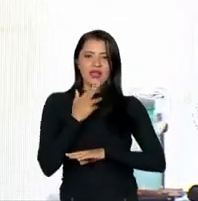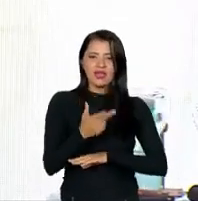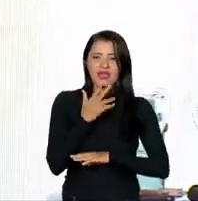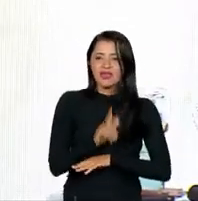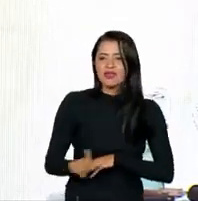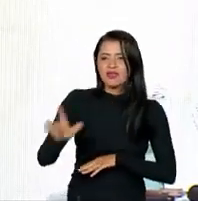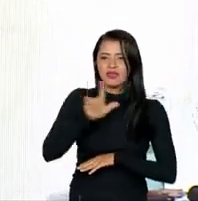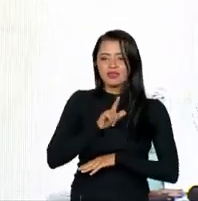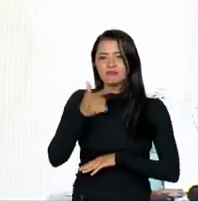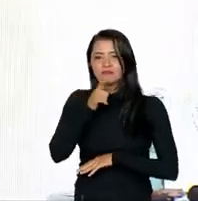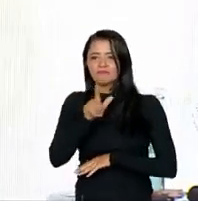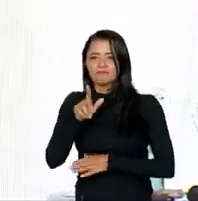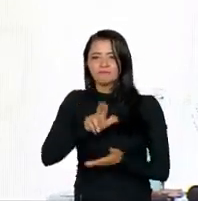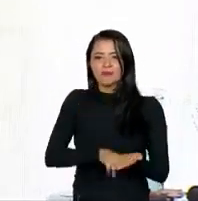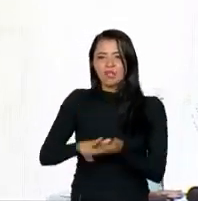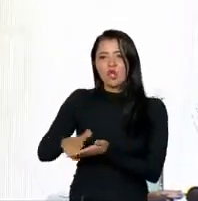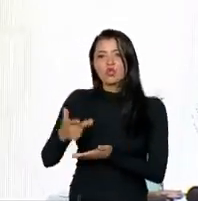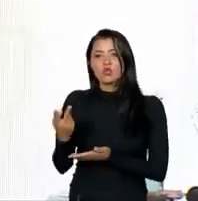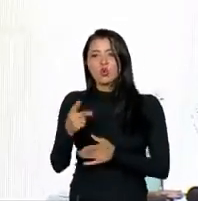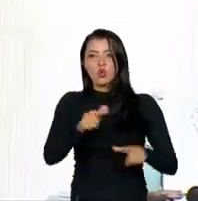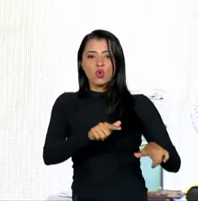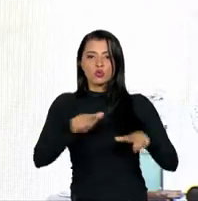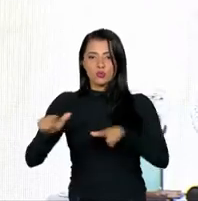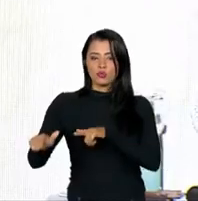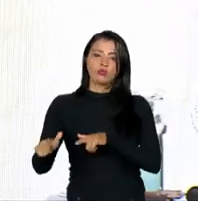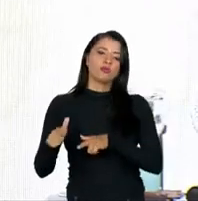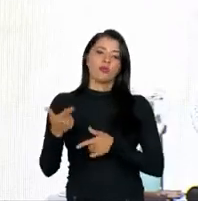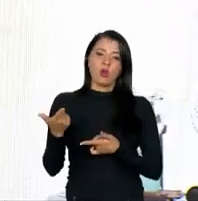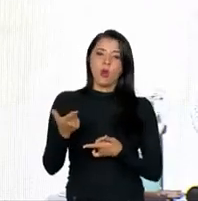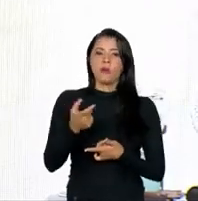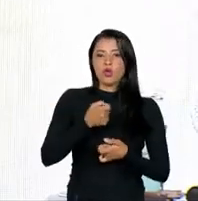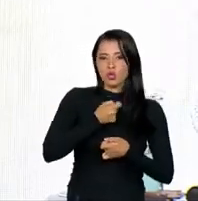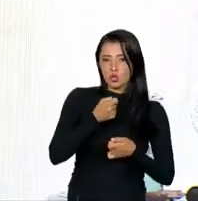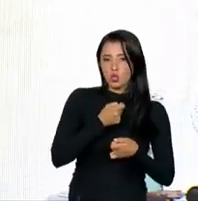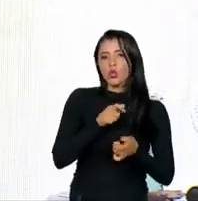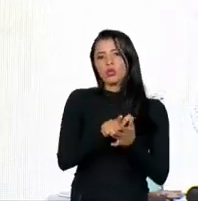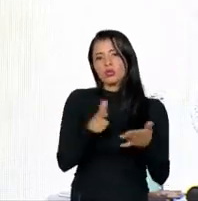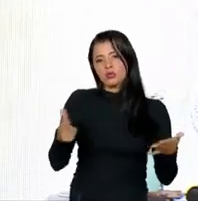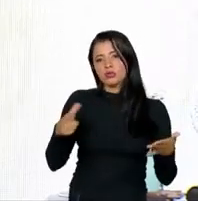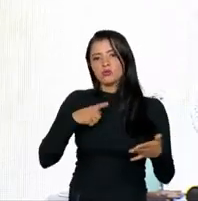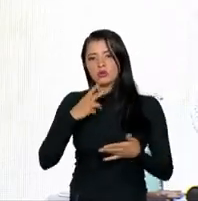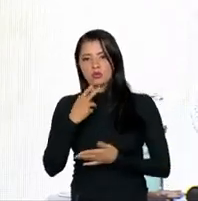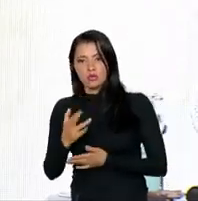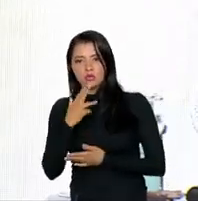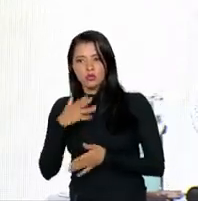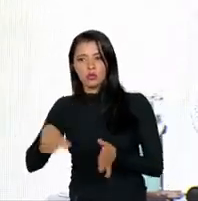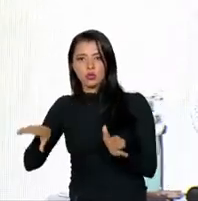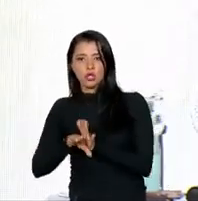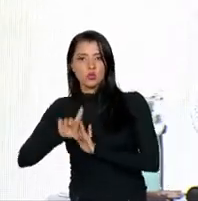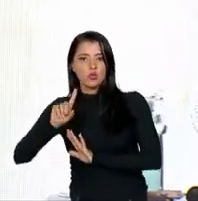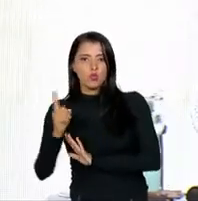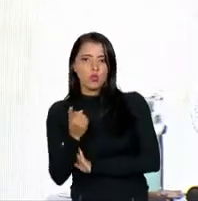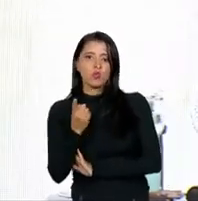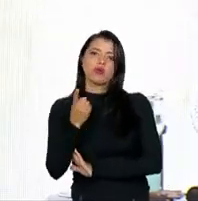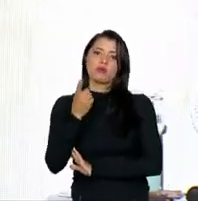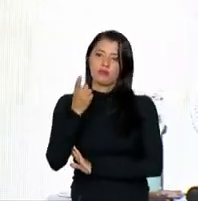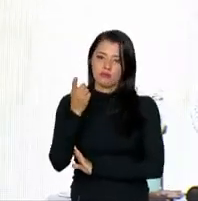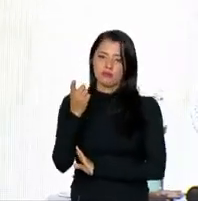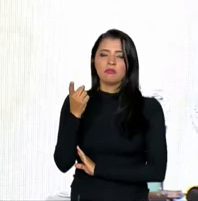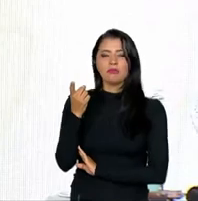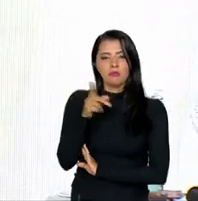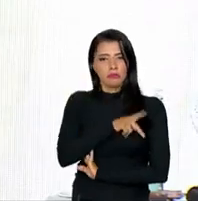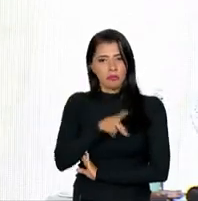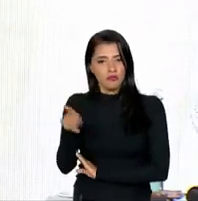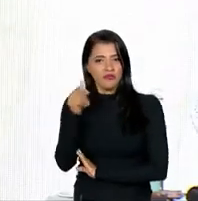para pegar o reconhecimento dos 2 diplomas lá de fora de inglês e jornalismo. E quando a gente chega, eu tinha uma professora negra. E muitas vezes eu não